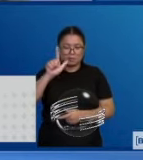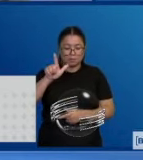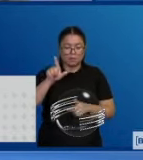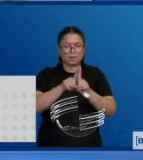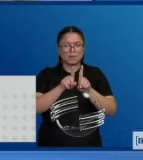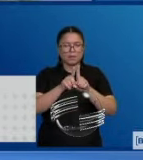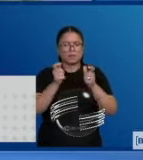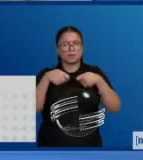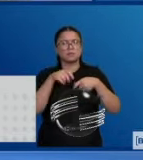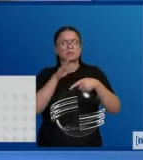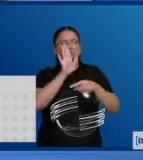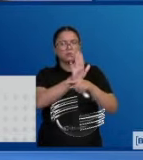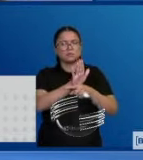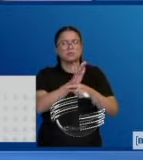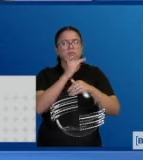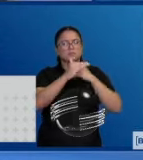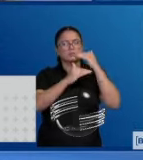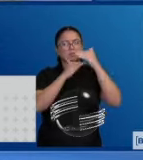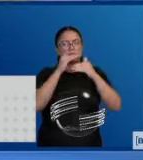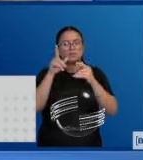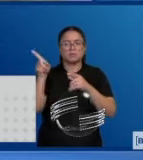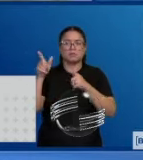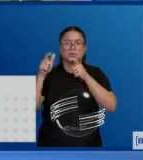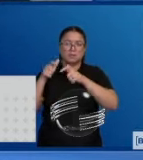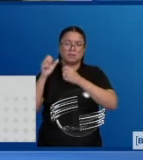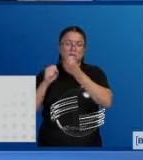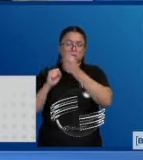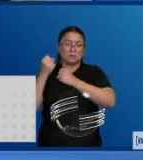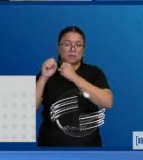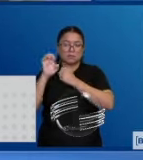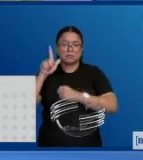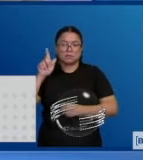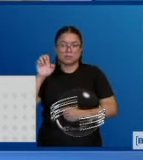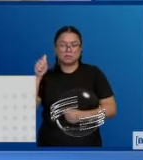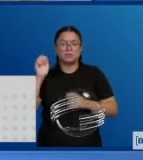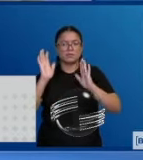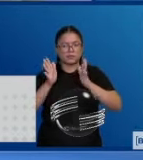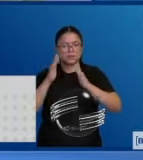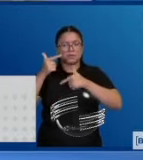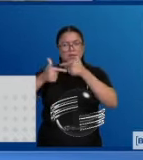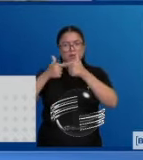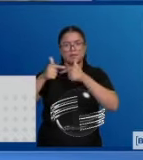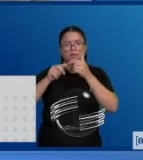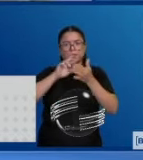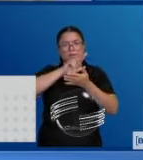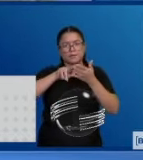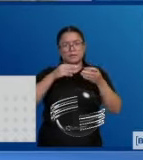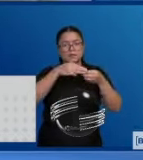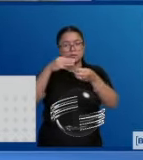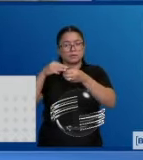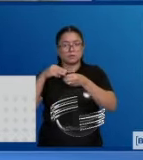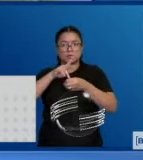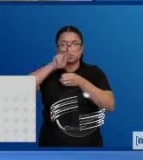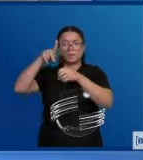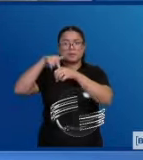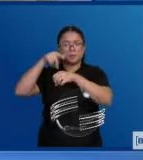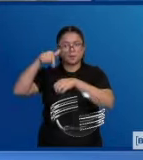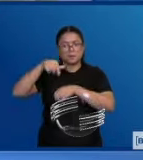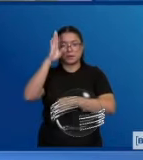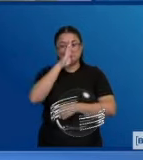toda a competência que a EGEA tem já de ter trabalhado em municípios ao longo do país, aí,